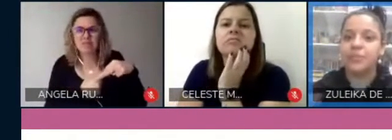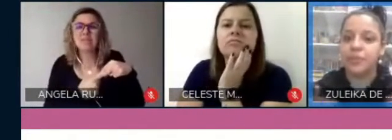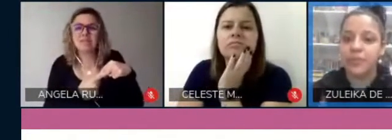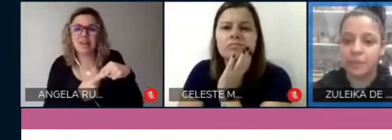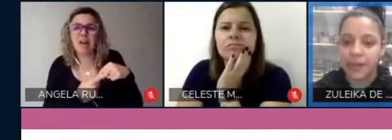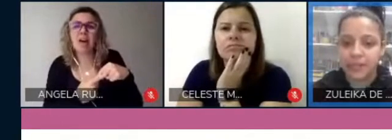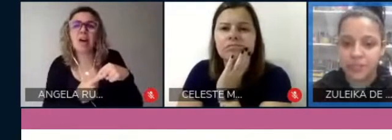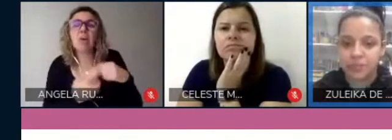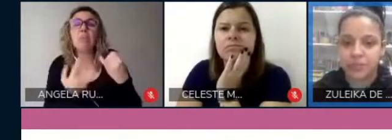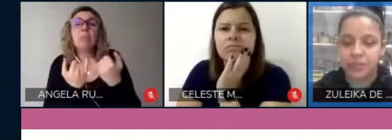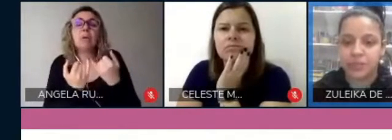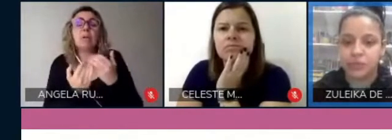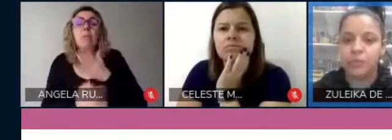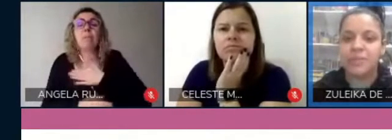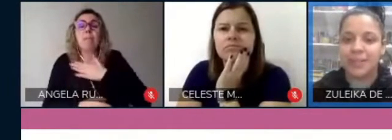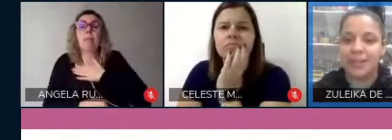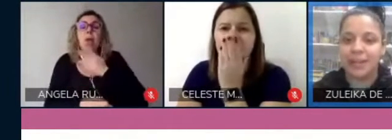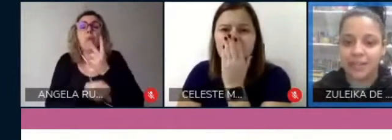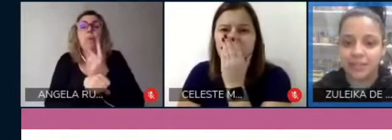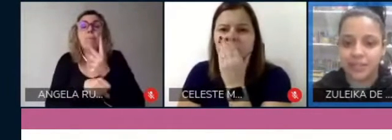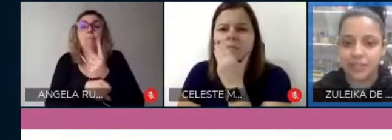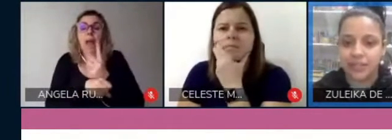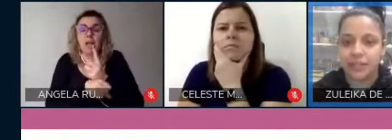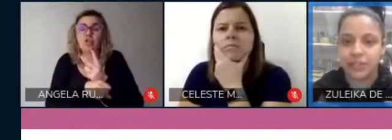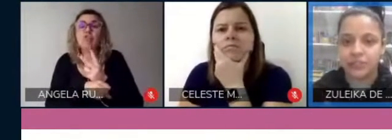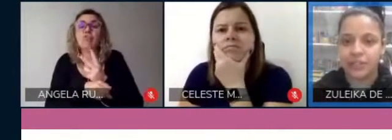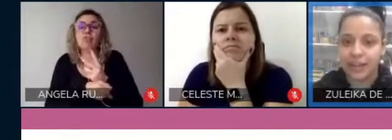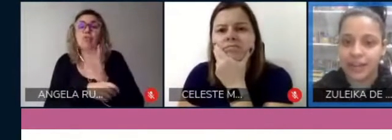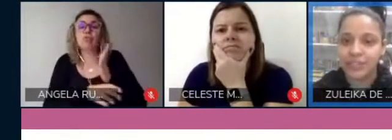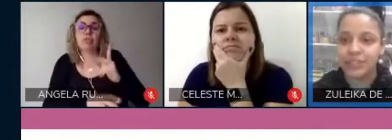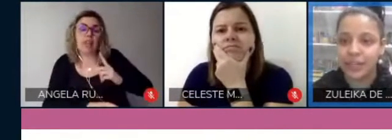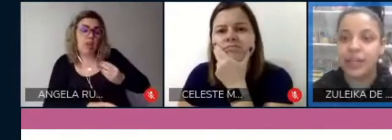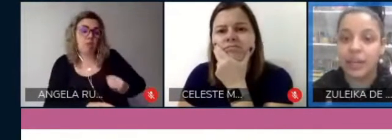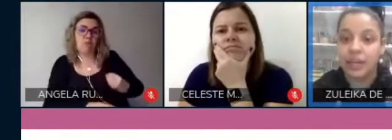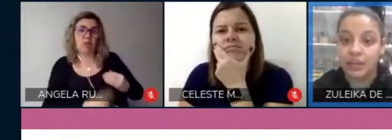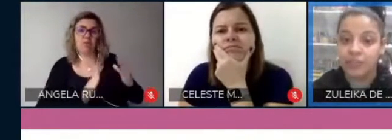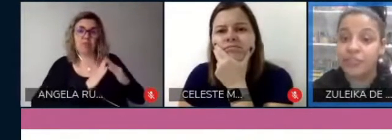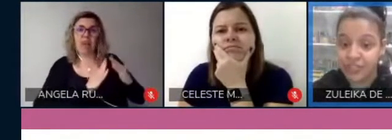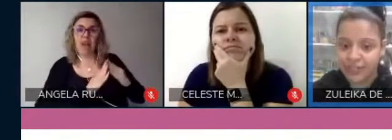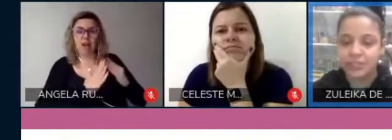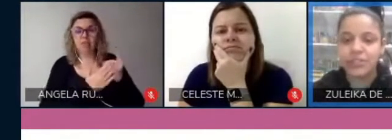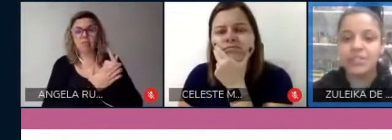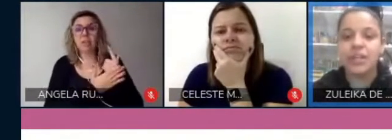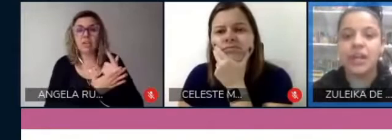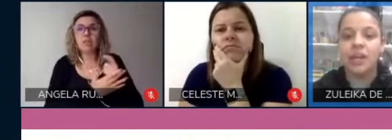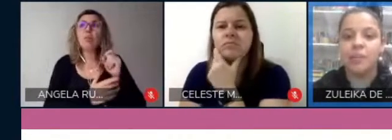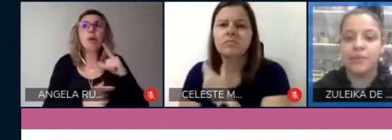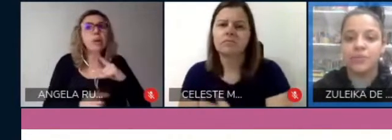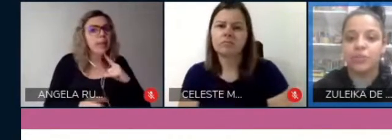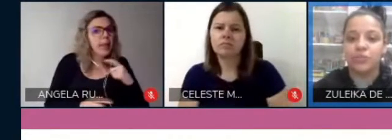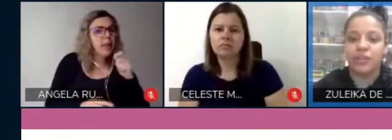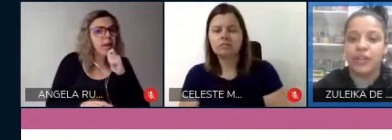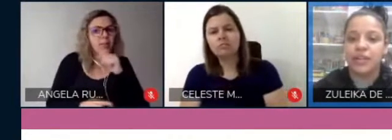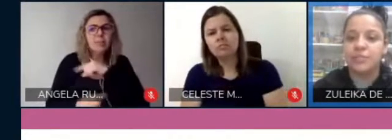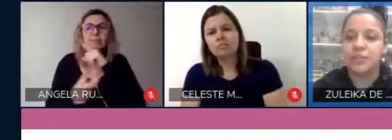ver quais são os meus empréstimos domiciliares em atividade, né, vigentes. Eu posso conferir as